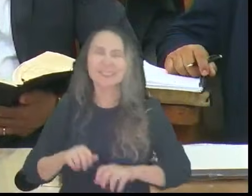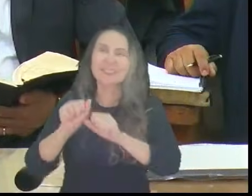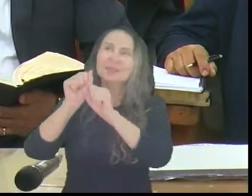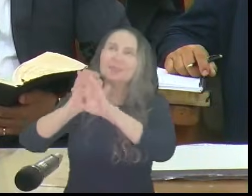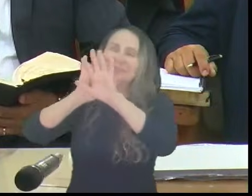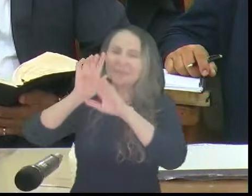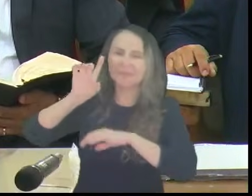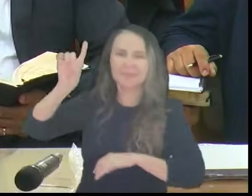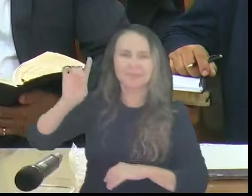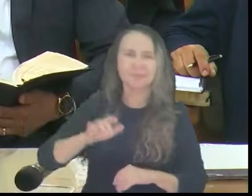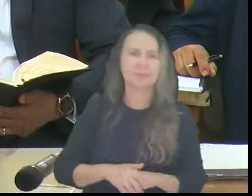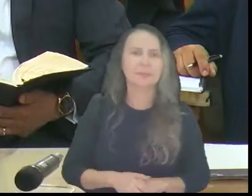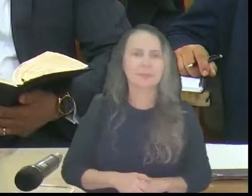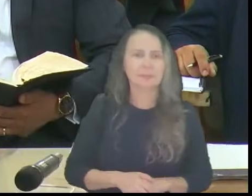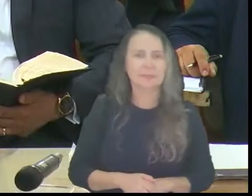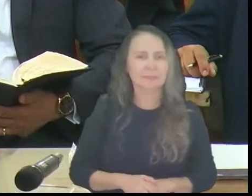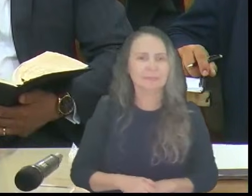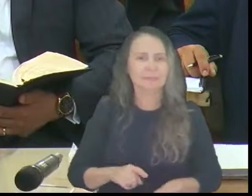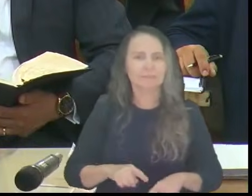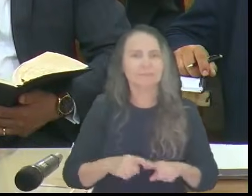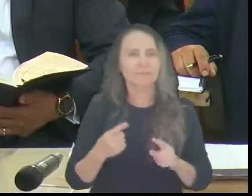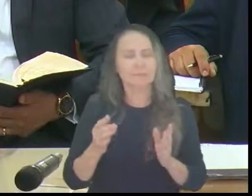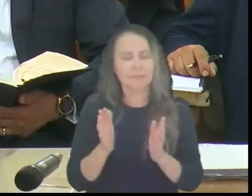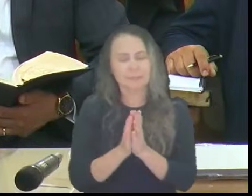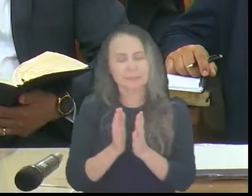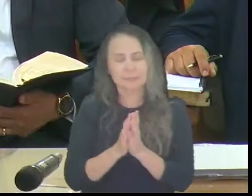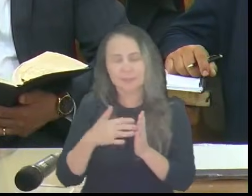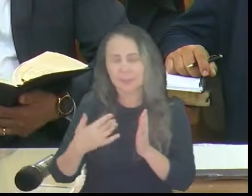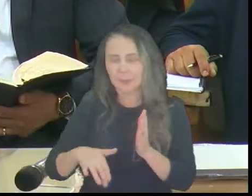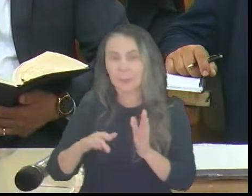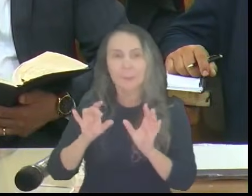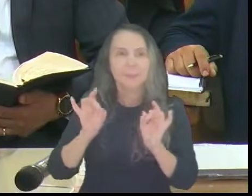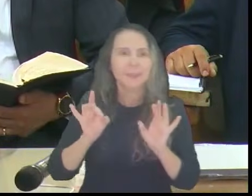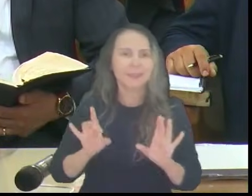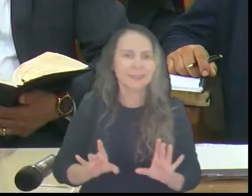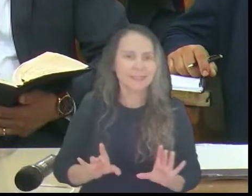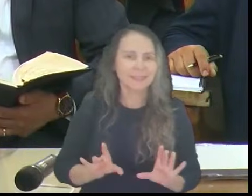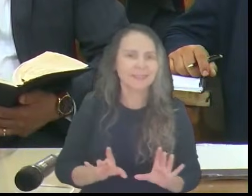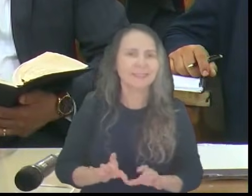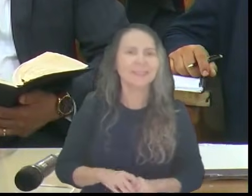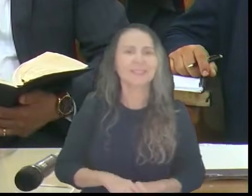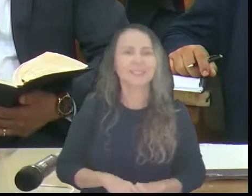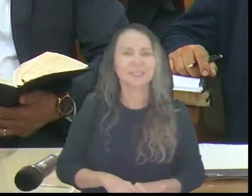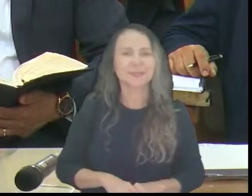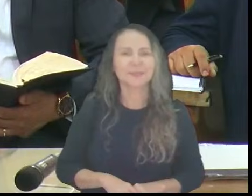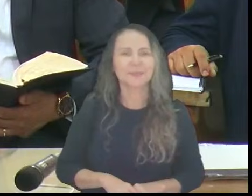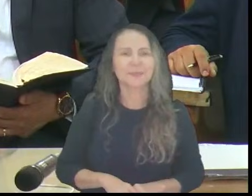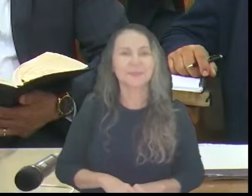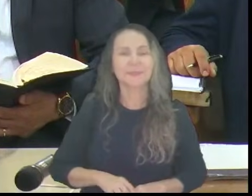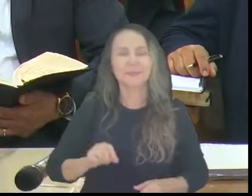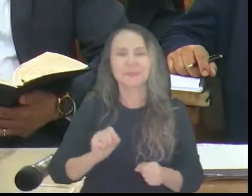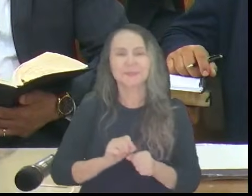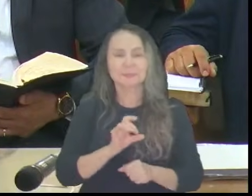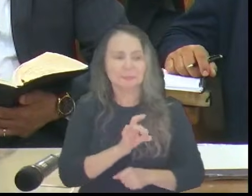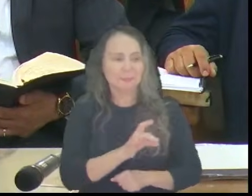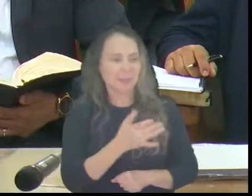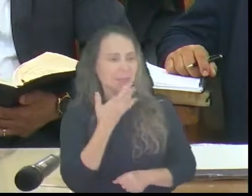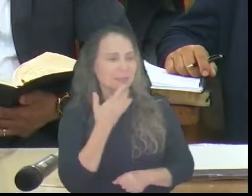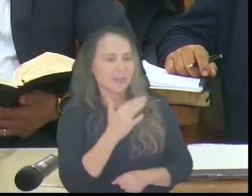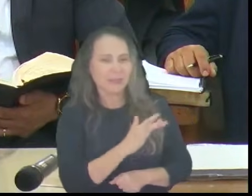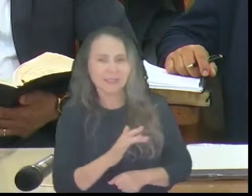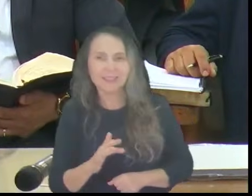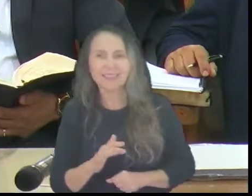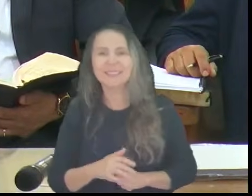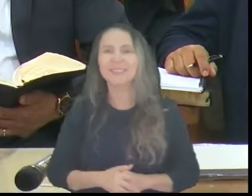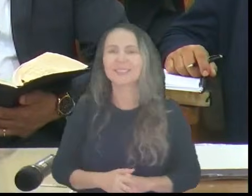Mas eu acho que a oração foi mais fervorosa do que isso, assim. Assim era fazendo medo das crianças, glória a Deus. Então, irmãos